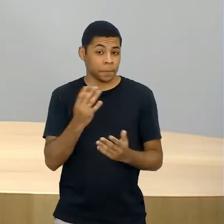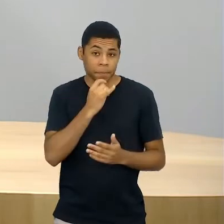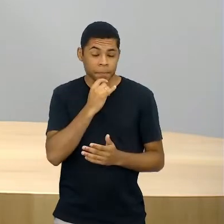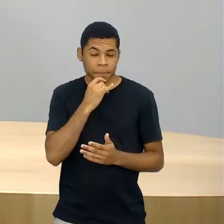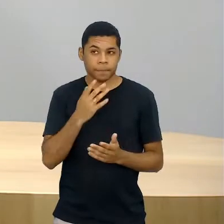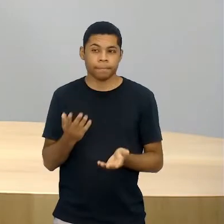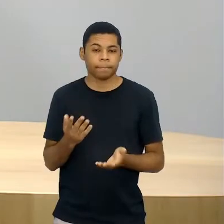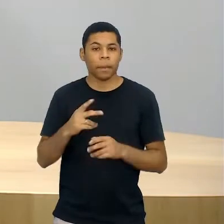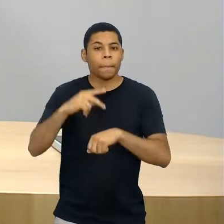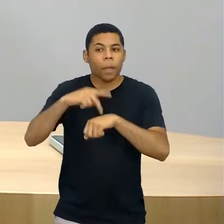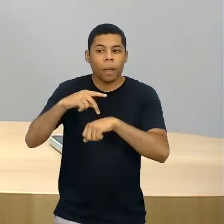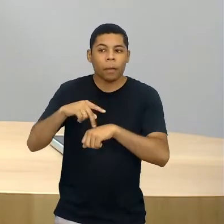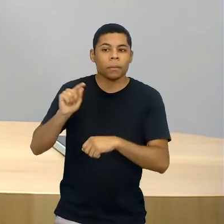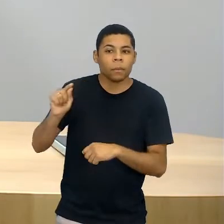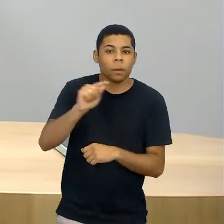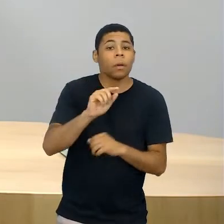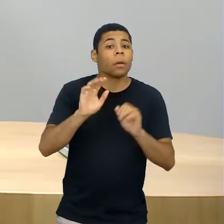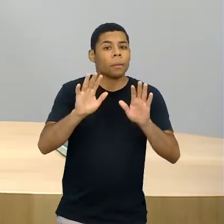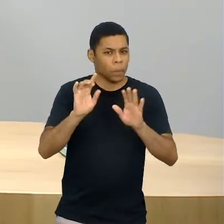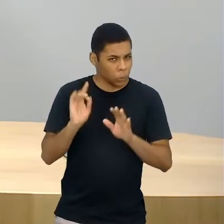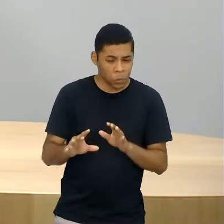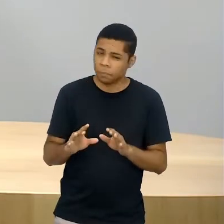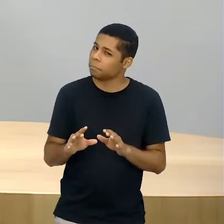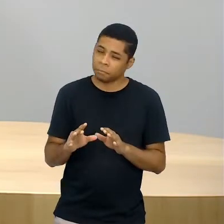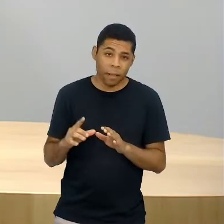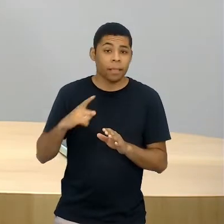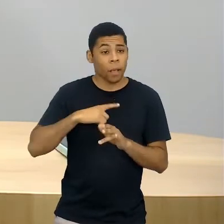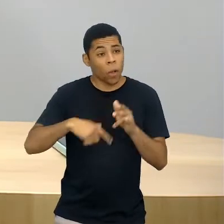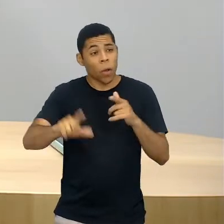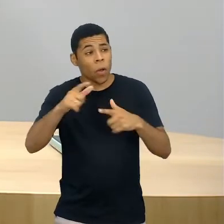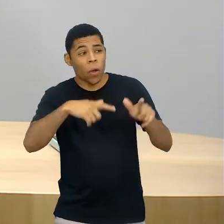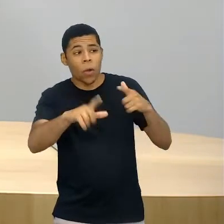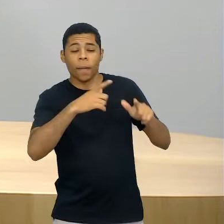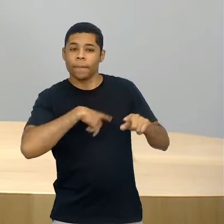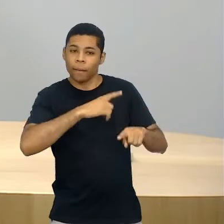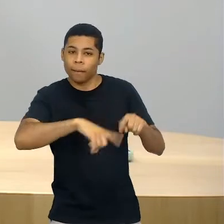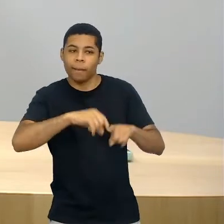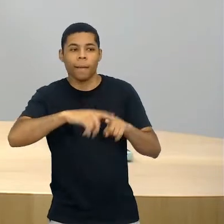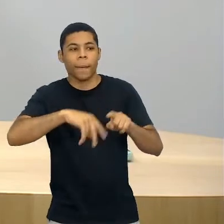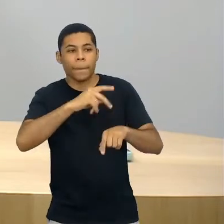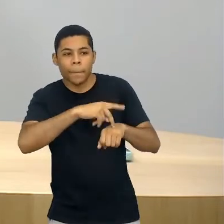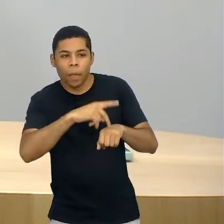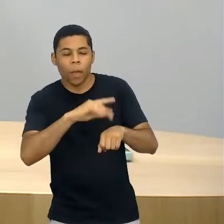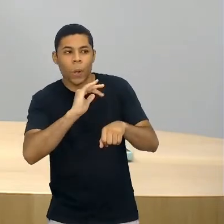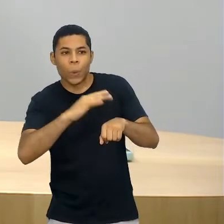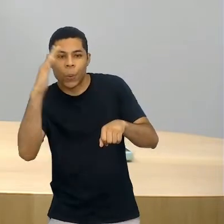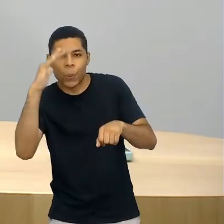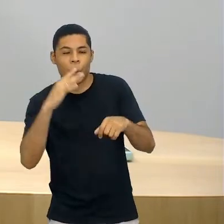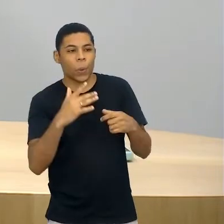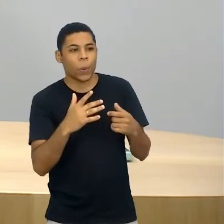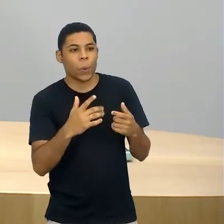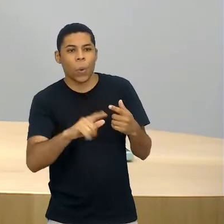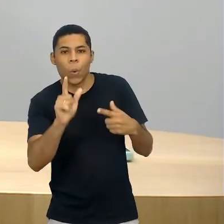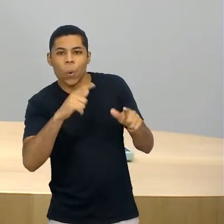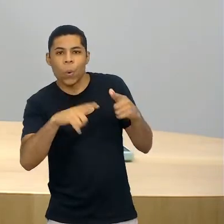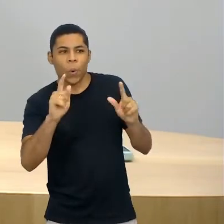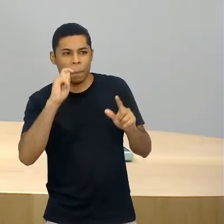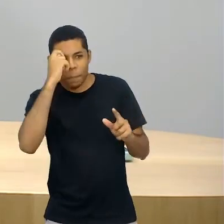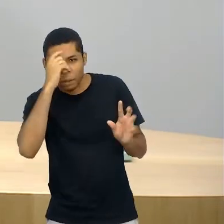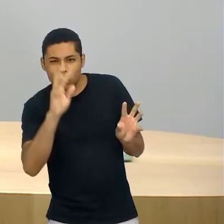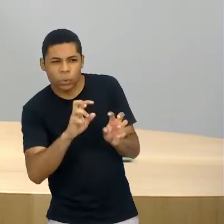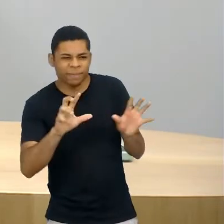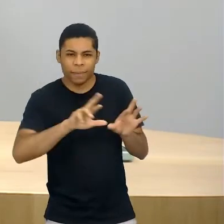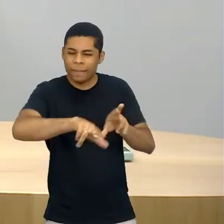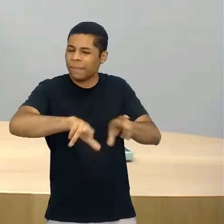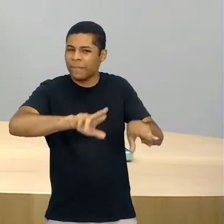dessa questão das rochas, mas dos minerais e minérios que estão dentro dessas respectivas rochas aí, tá certo?